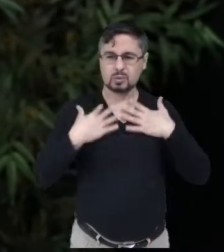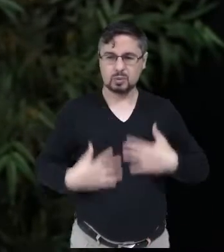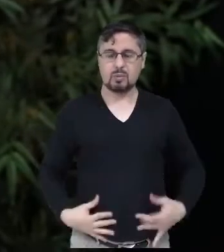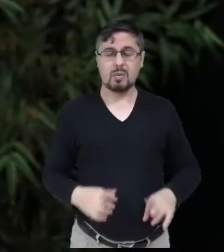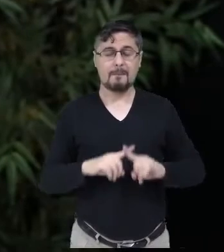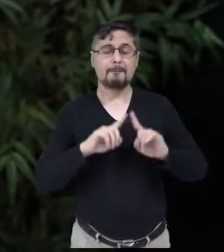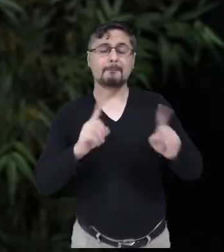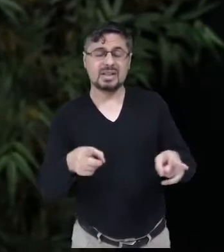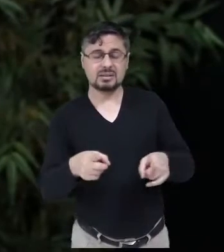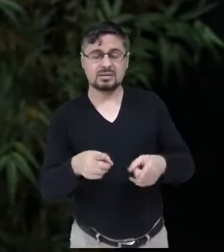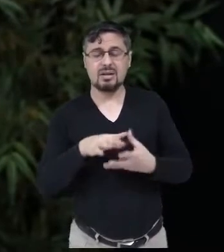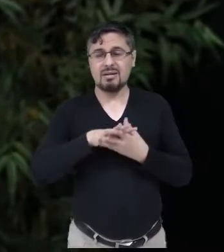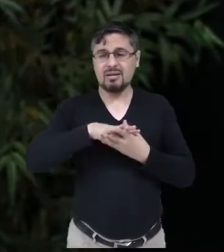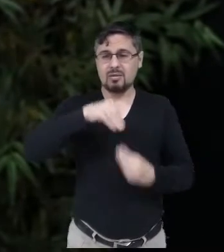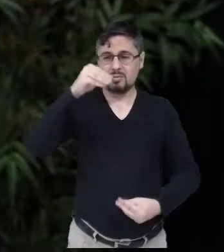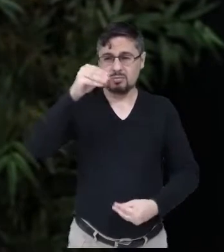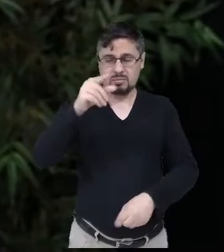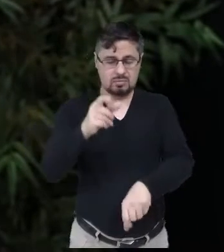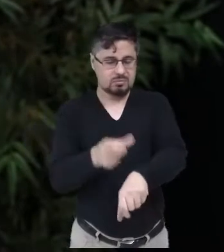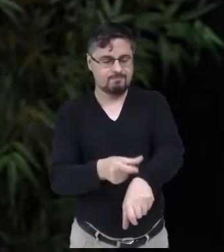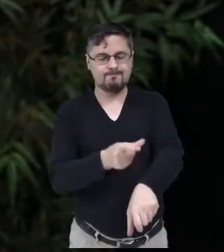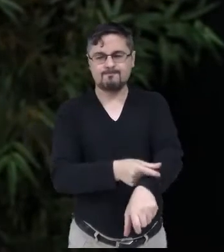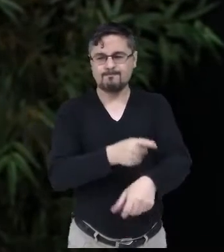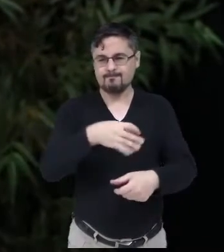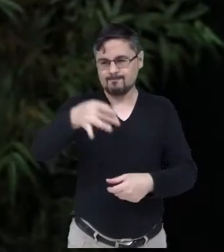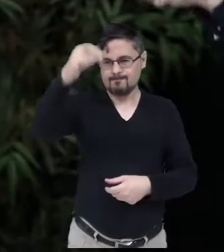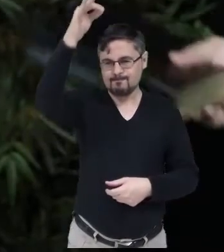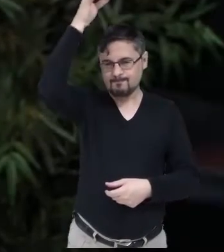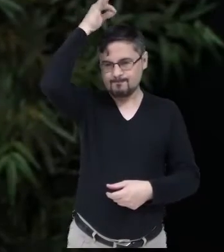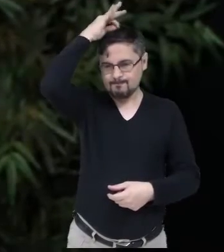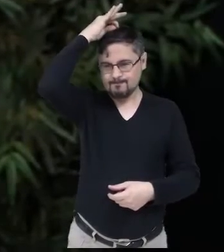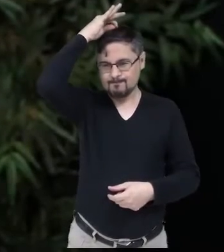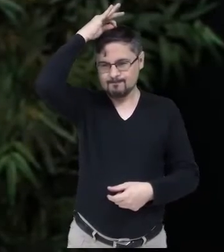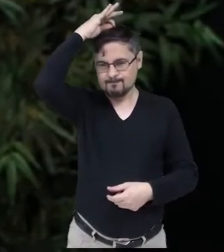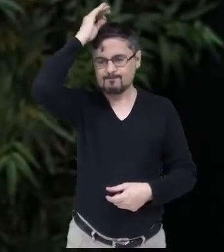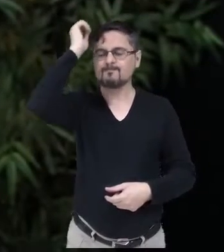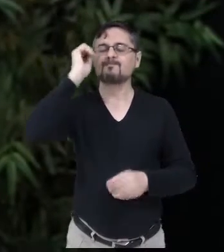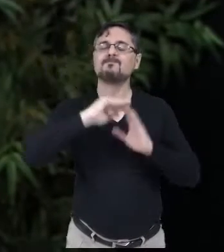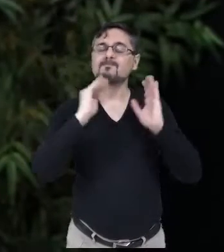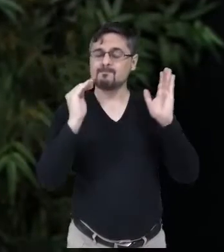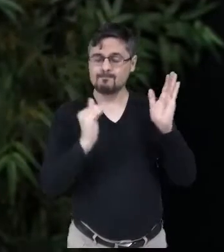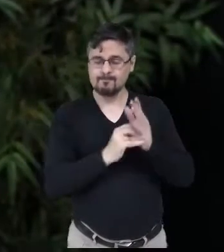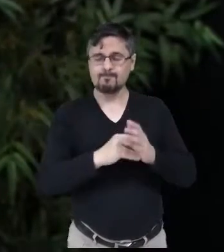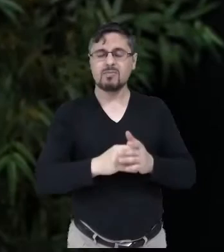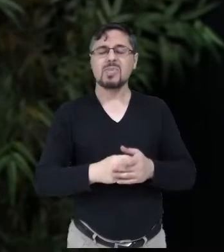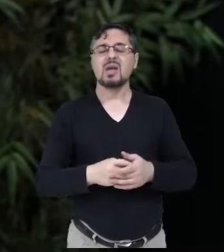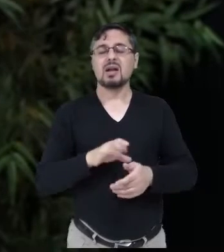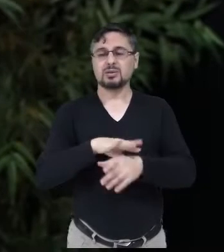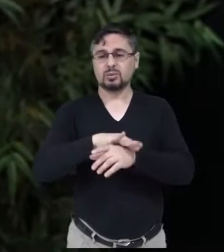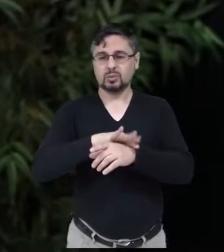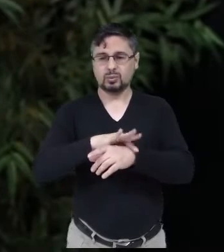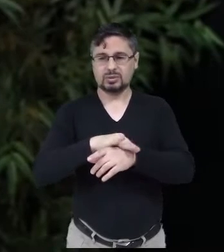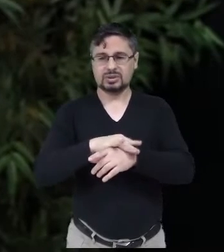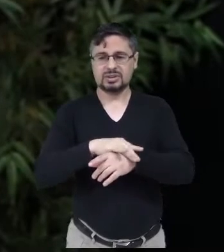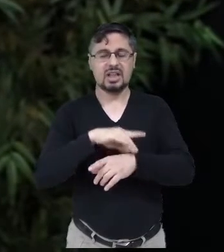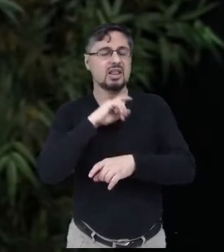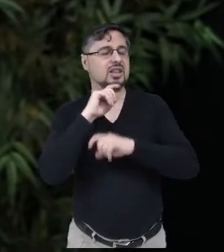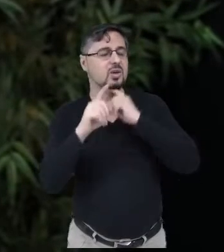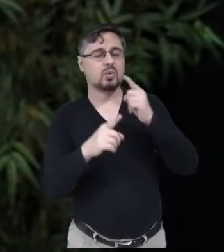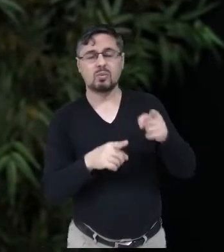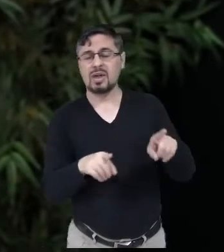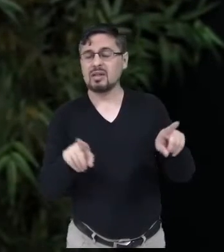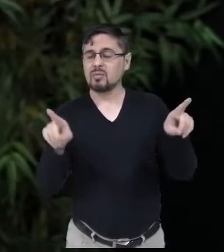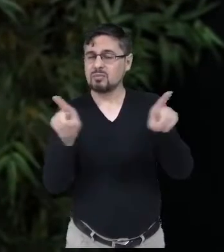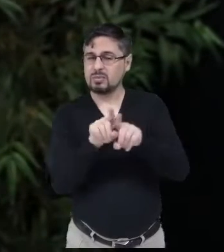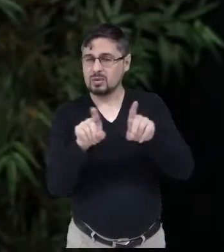chagados com a lepra espiritual. De todas as doenças mencionadas na Bíblia, nenhuma retrata o pecado